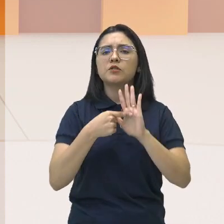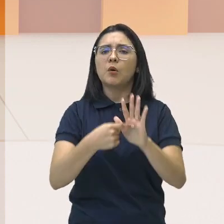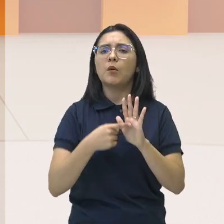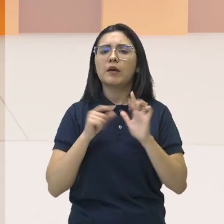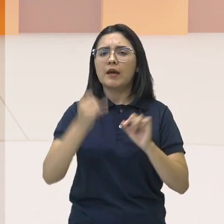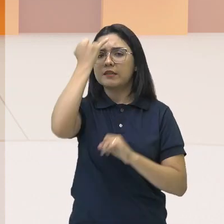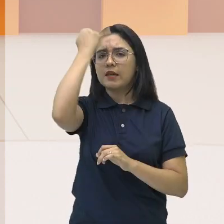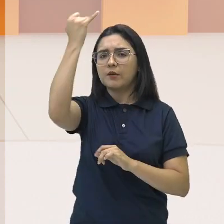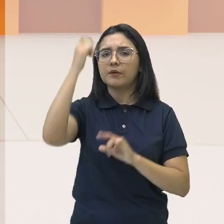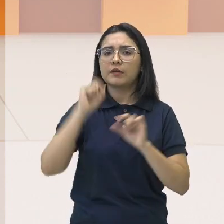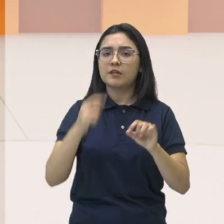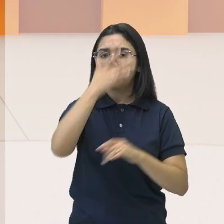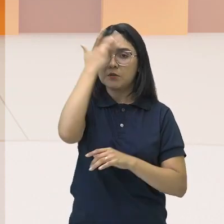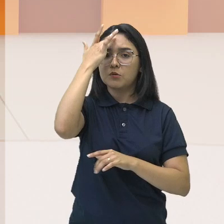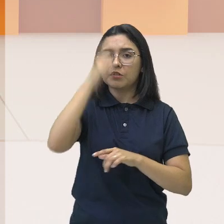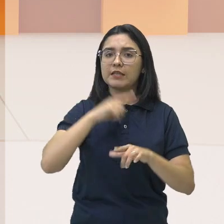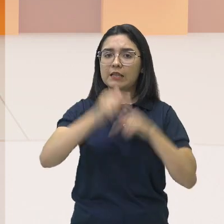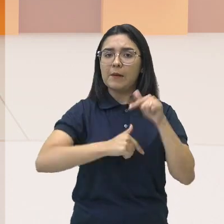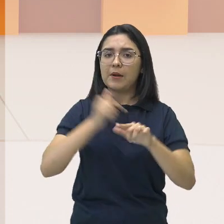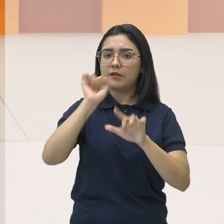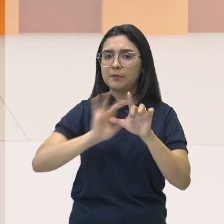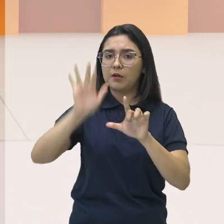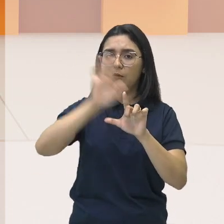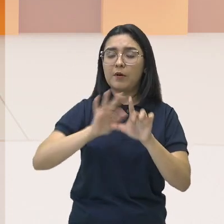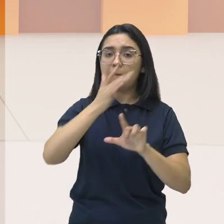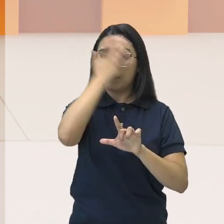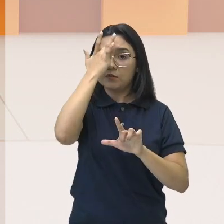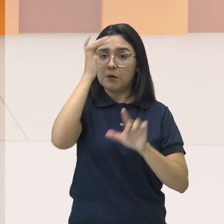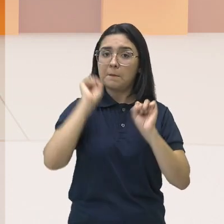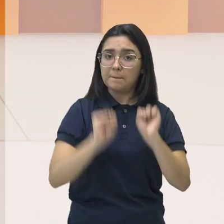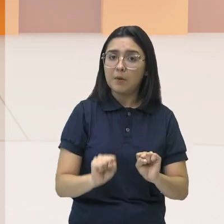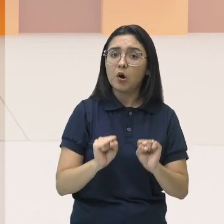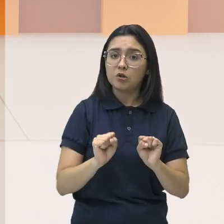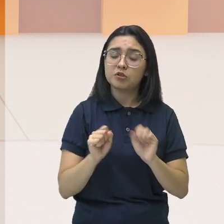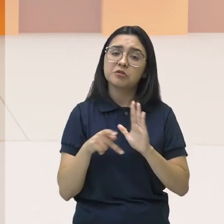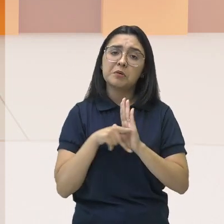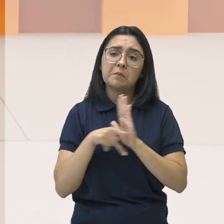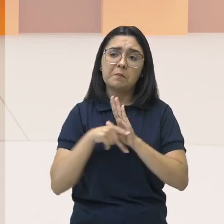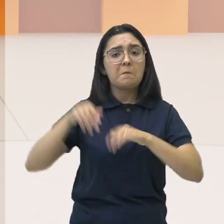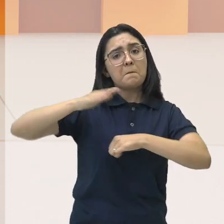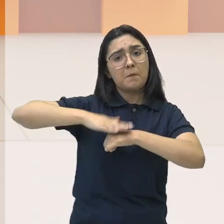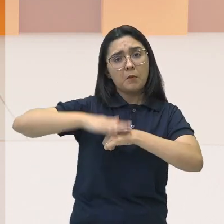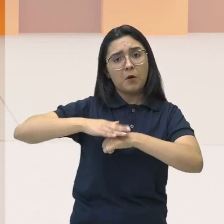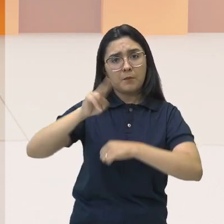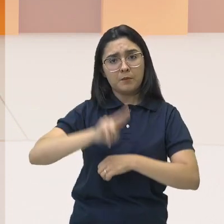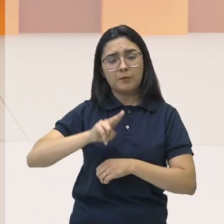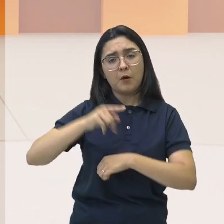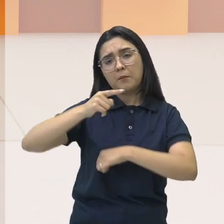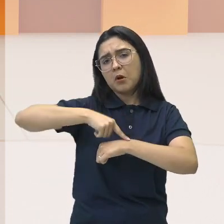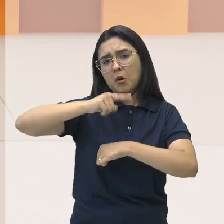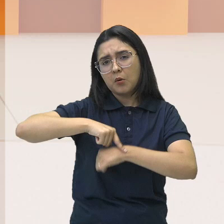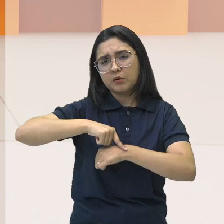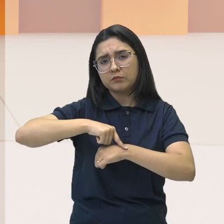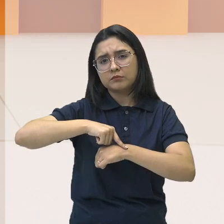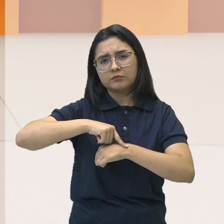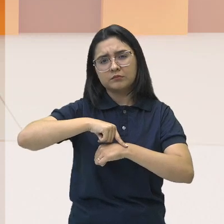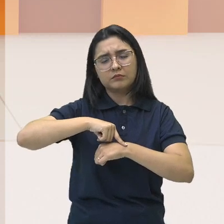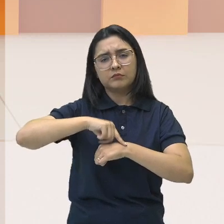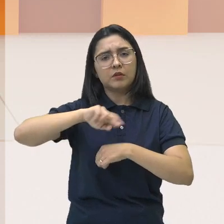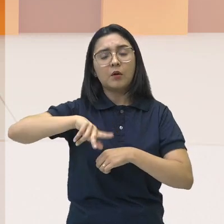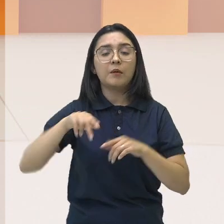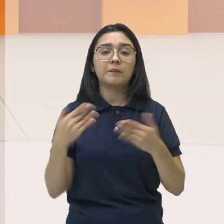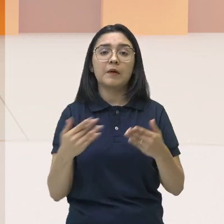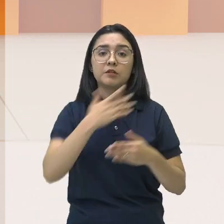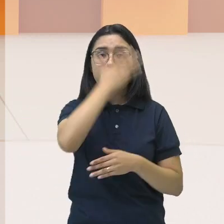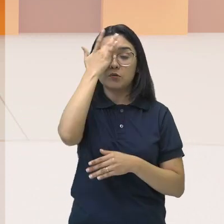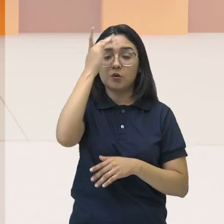pessoas que trabalham nessas plataformas, por exemplo, são pessoas que podem fazer seu próprio horário. E isso não é verdade, tá? As pessoas que